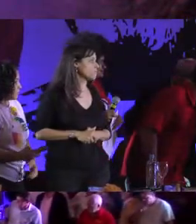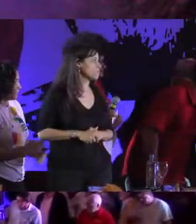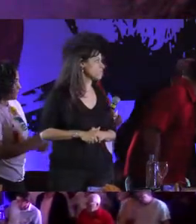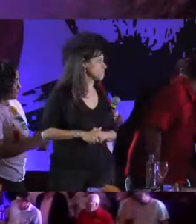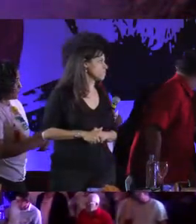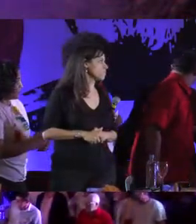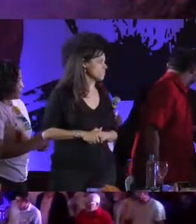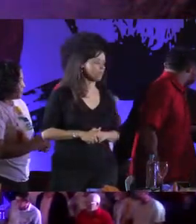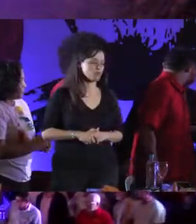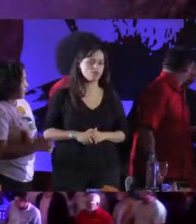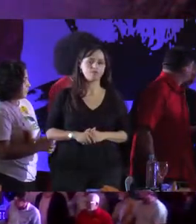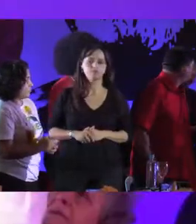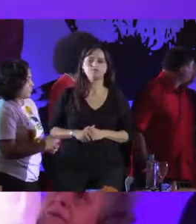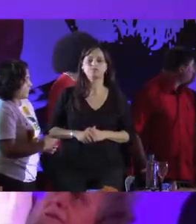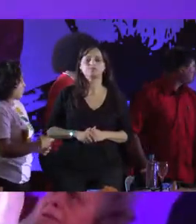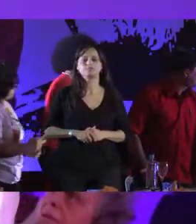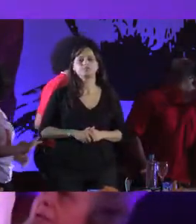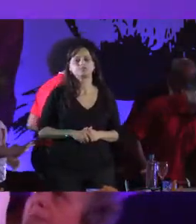queridas